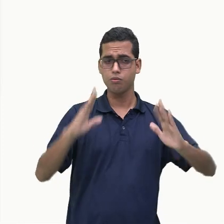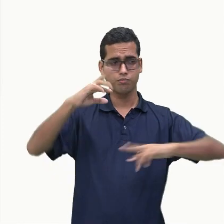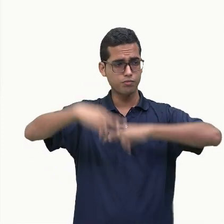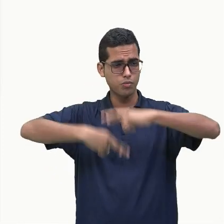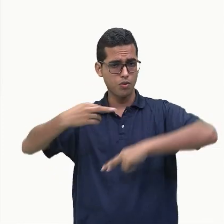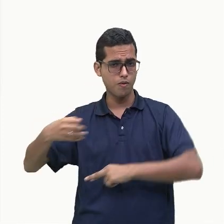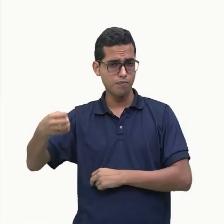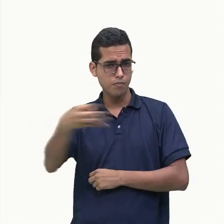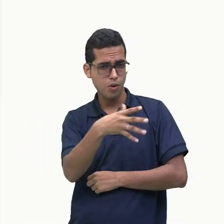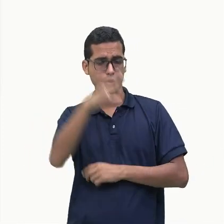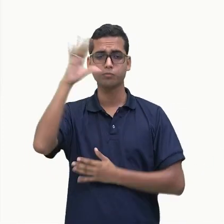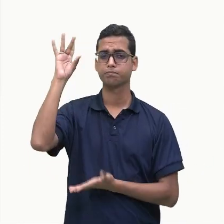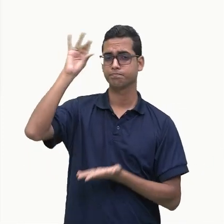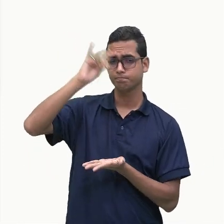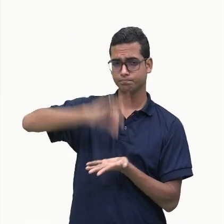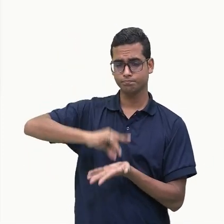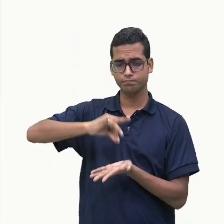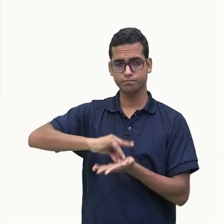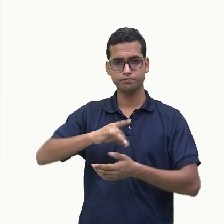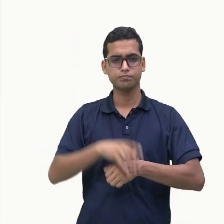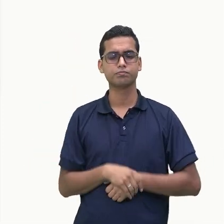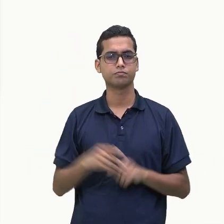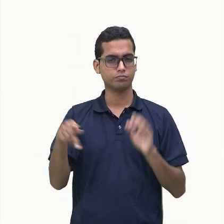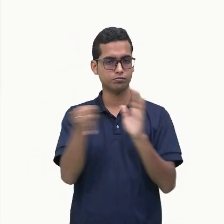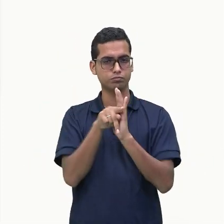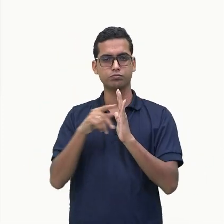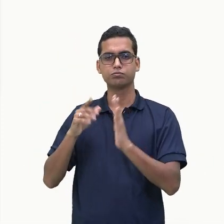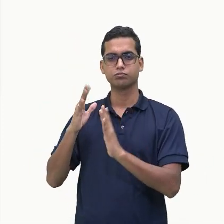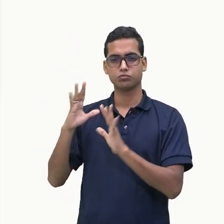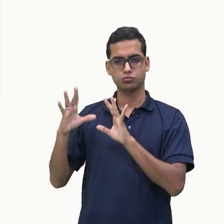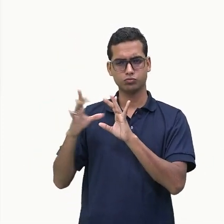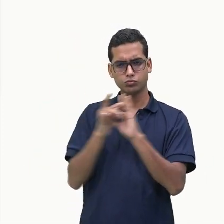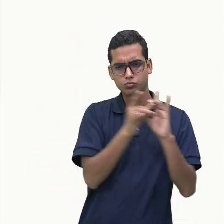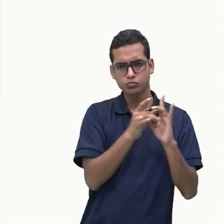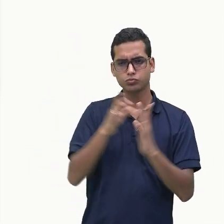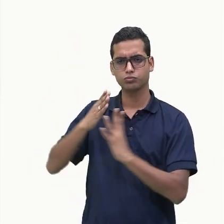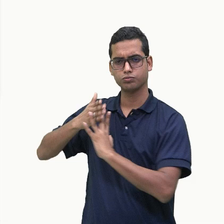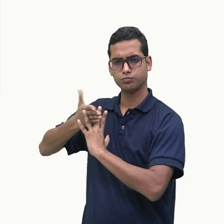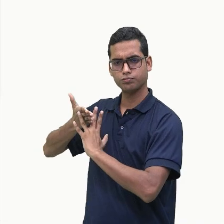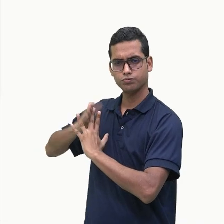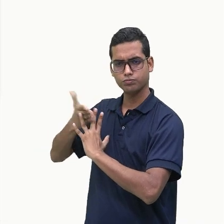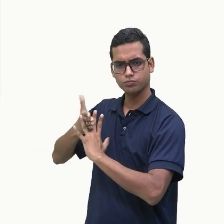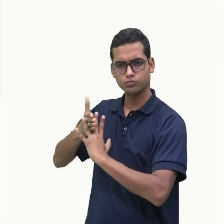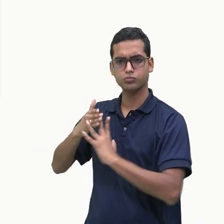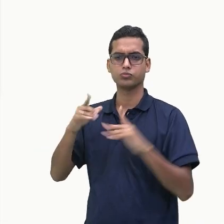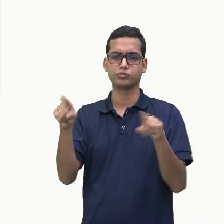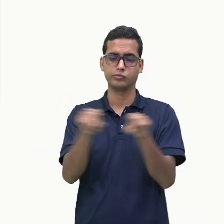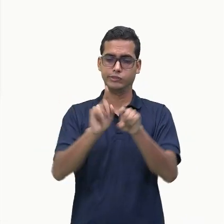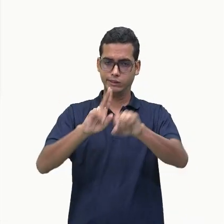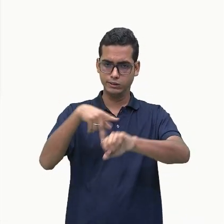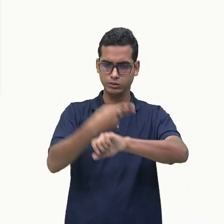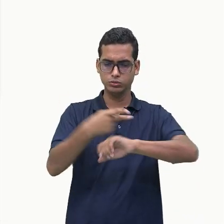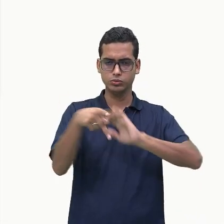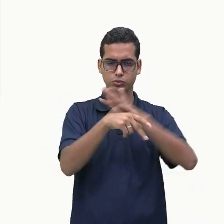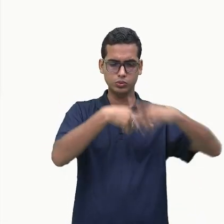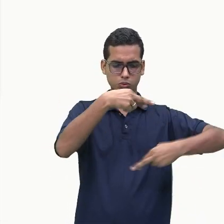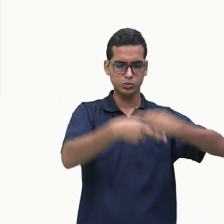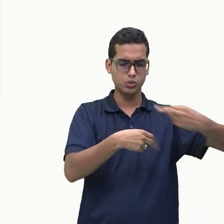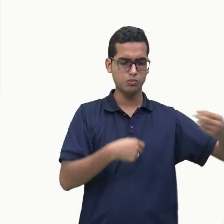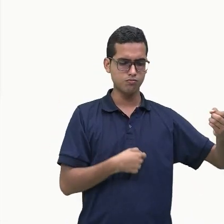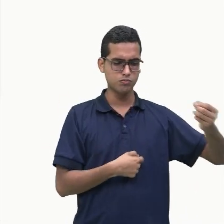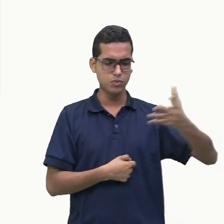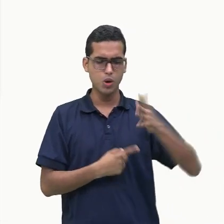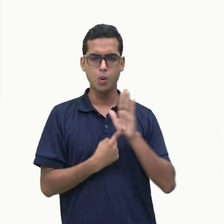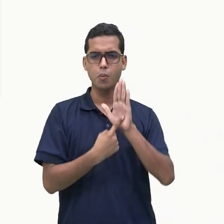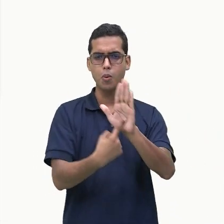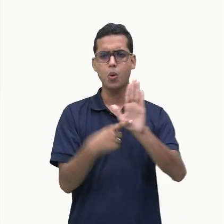essa obra aqui, ela é do barroco, tá? Mas no Renascimento, ela causou o quê? Ela traz toda